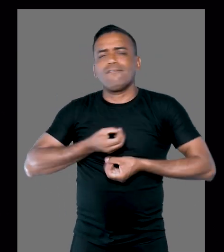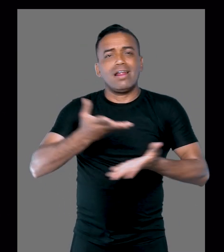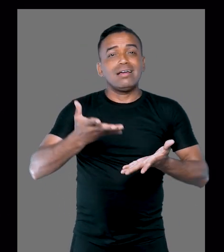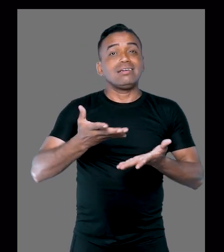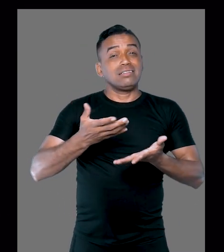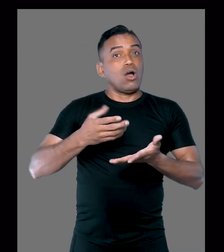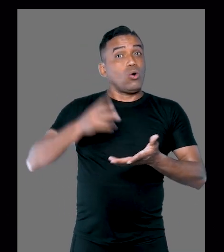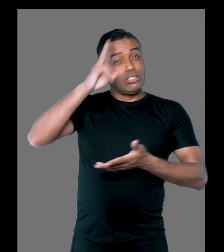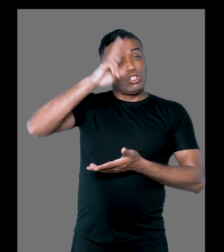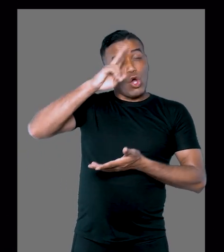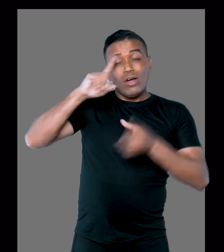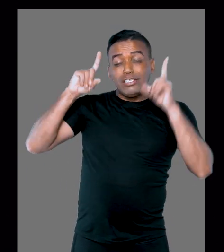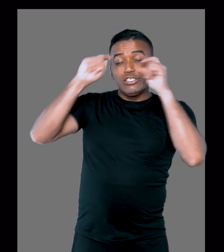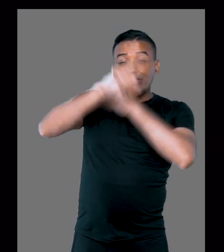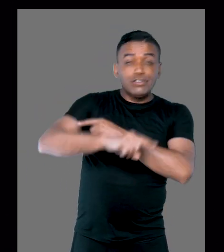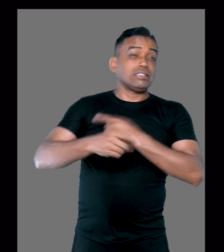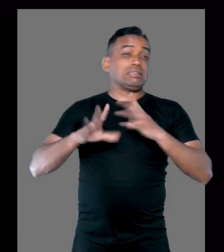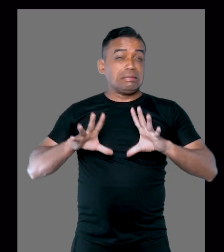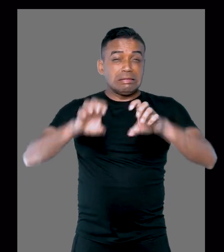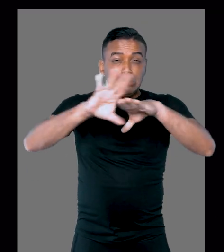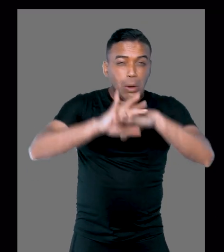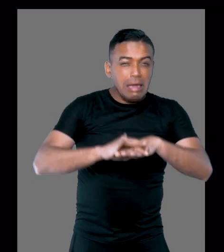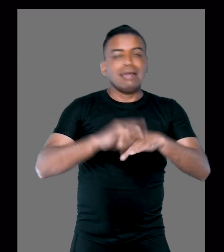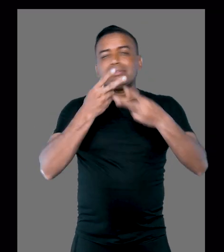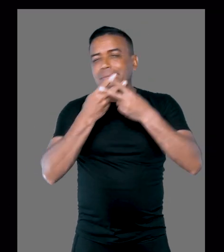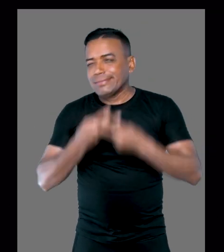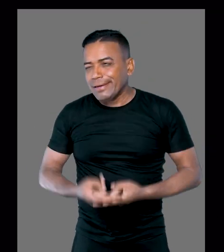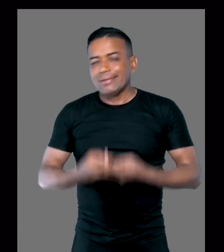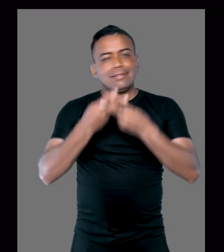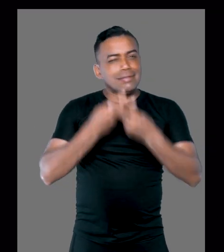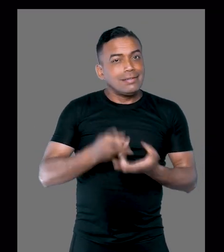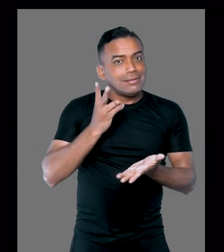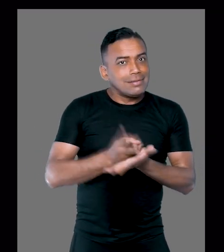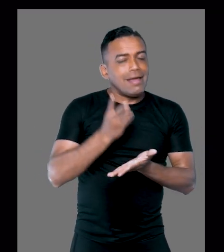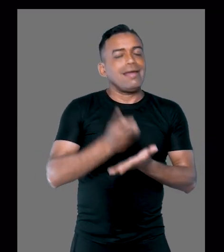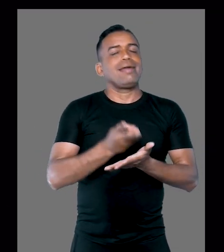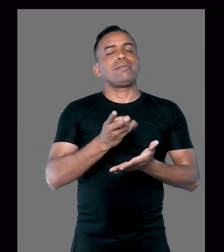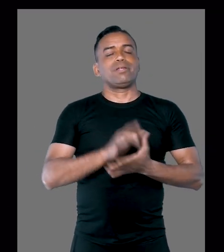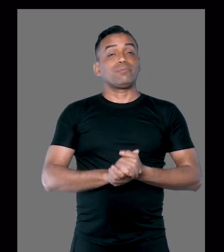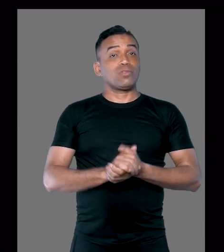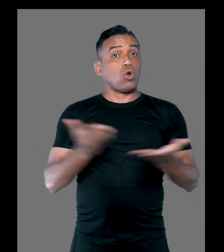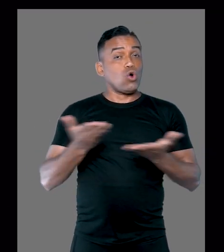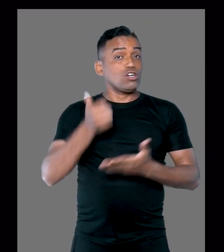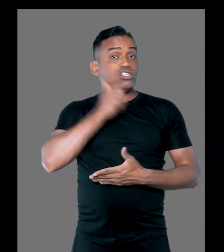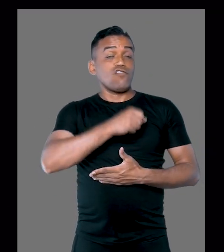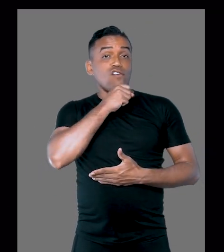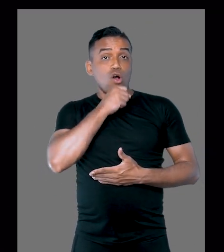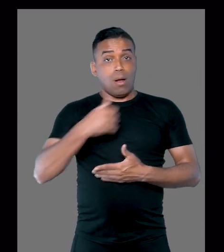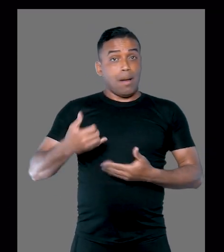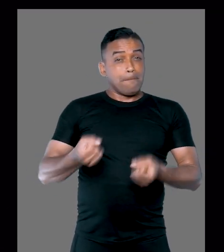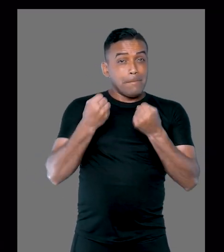história calejada, prossegue em uma jornada de muita paciência e afabilidade. Hoje minha avó pesa 64